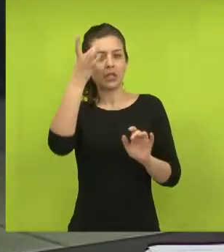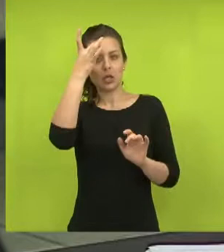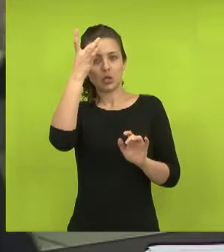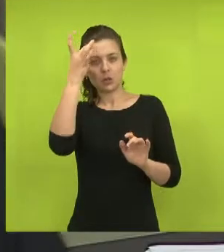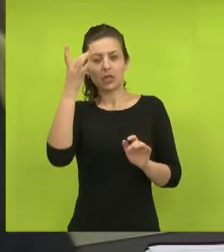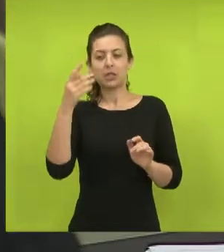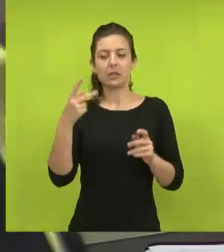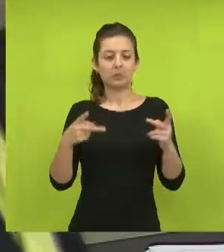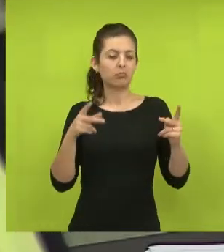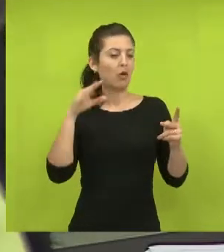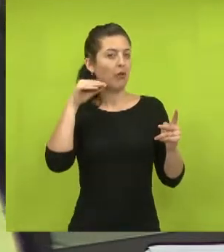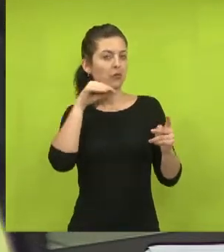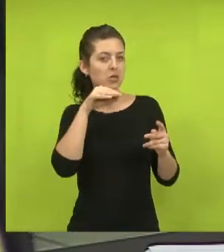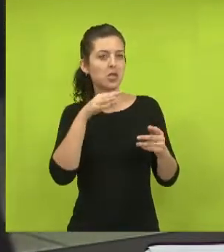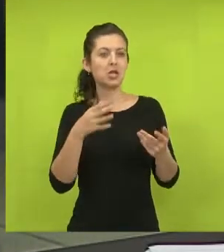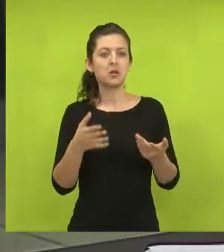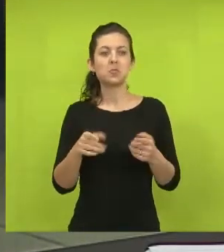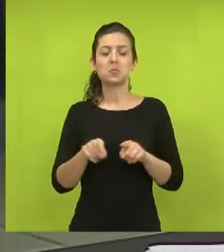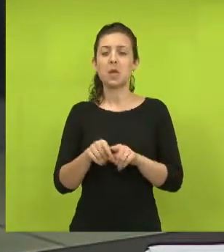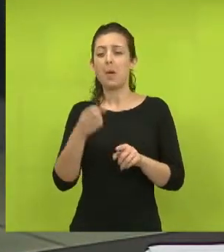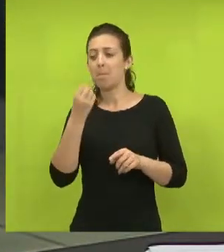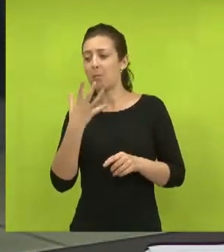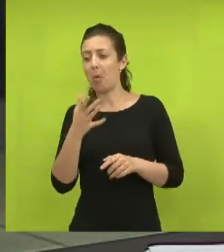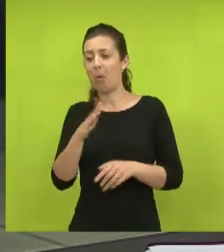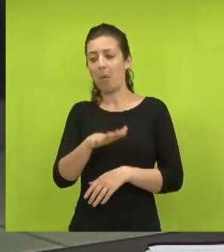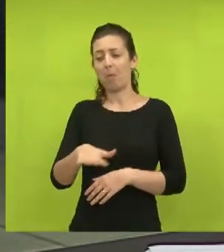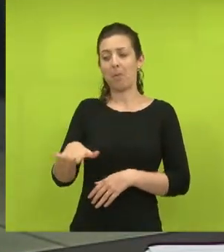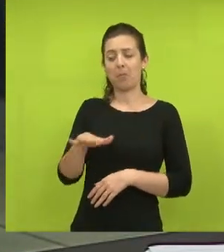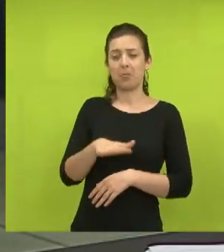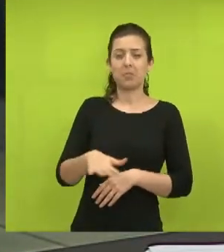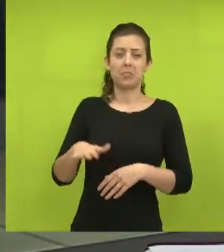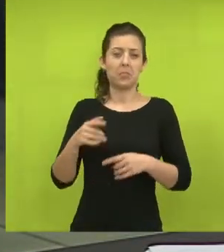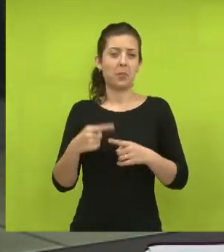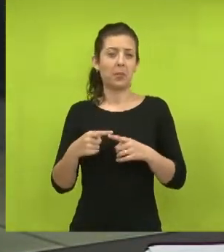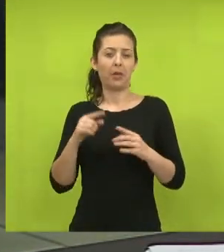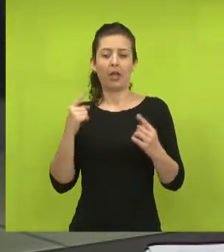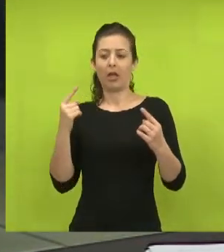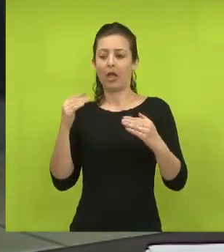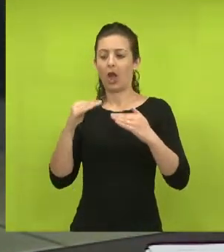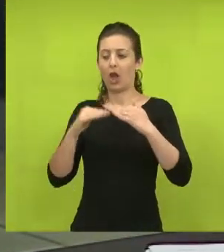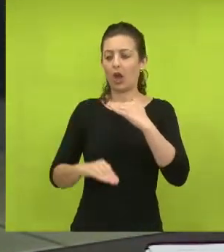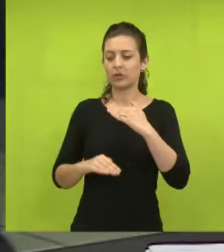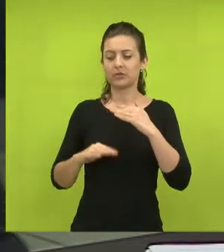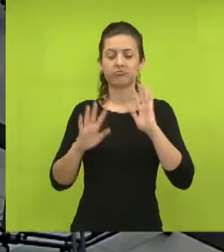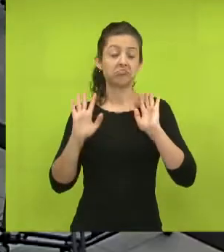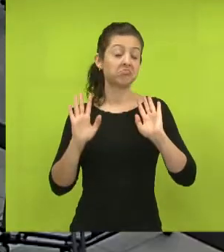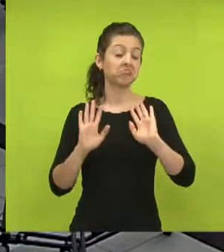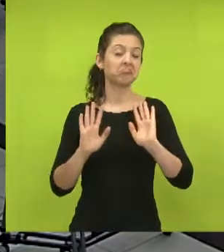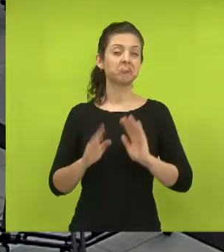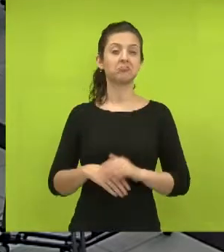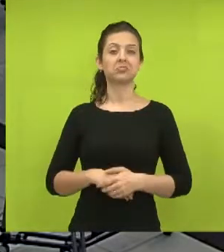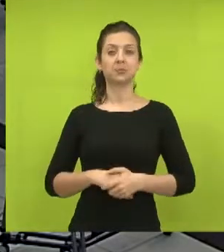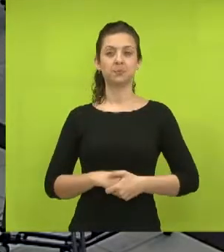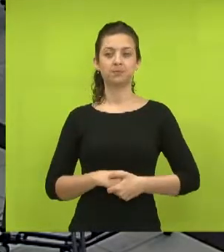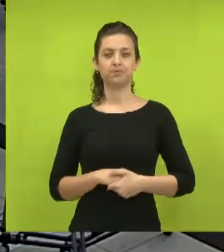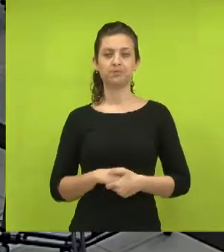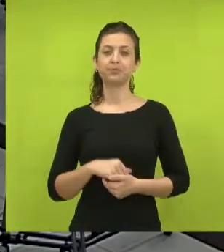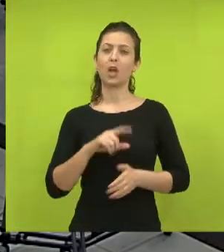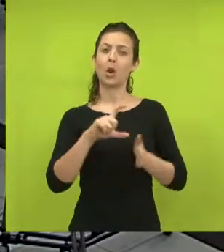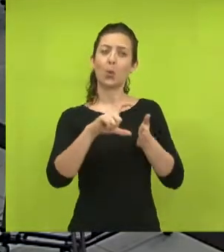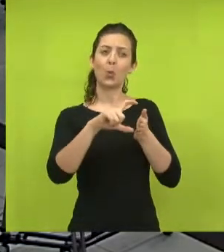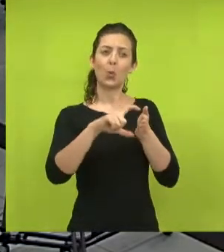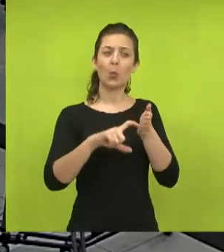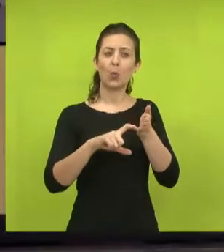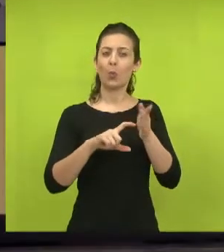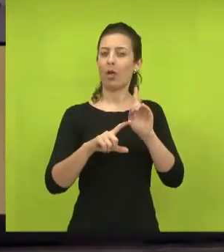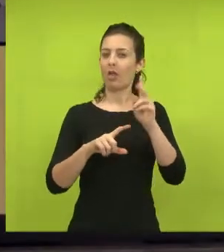dos funcionários, né? E se é bom para eles, a gente não tem por que ser contra, tá? Mas, vereador, mas o cartão, nós